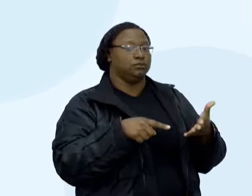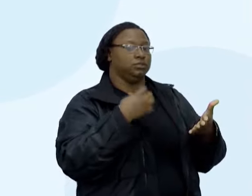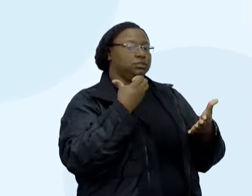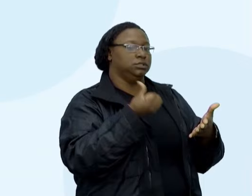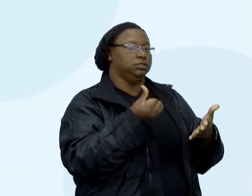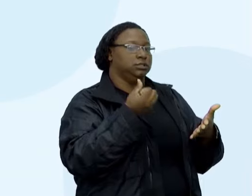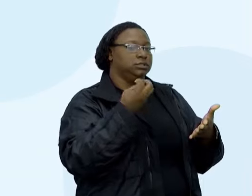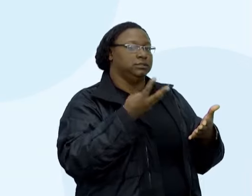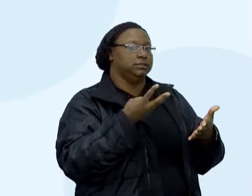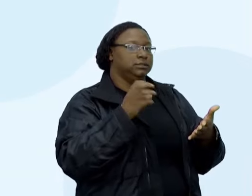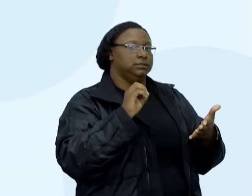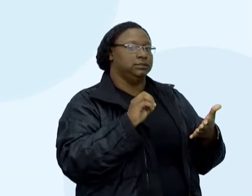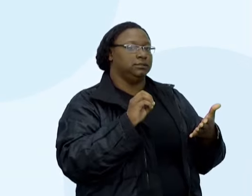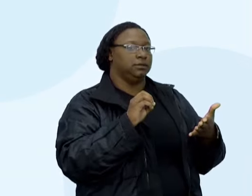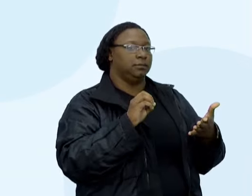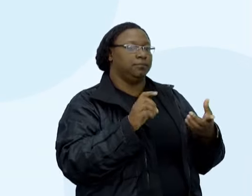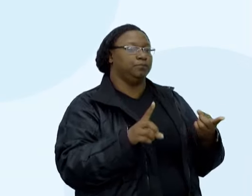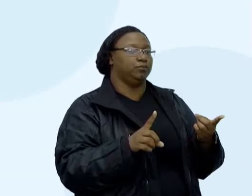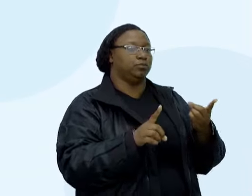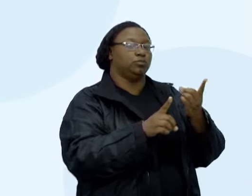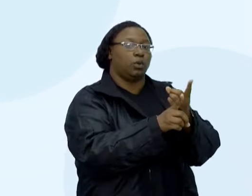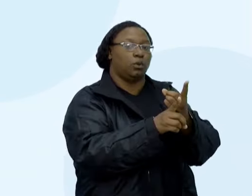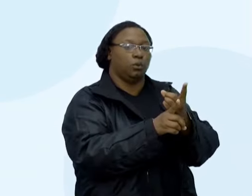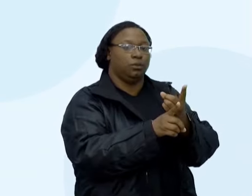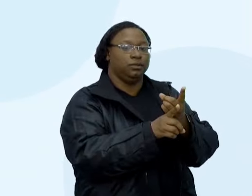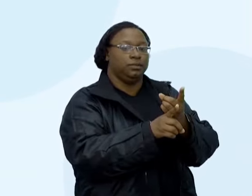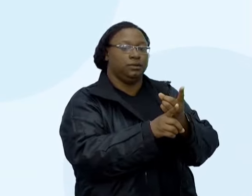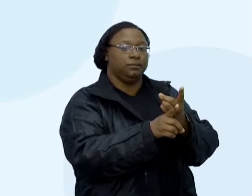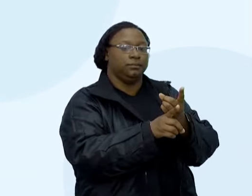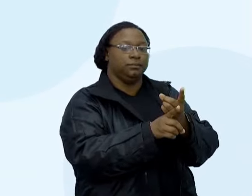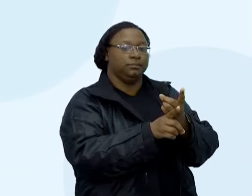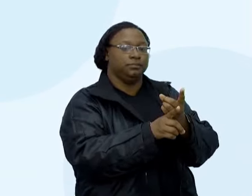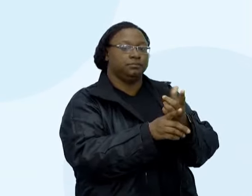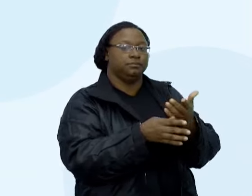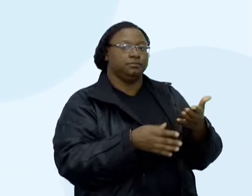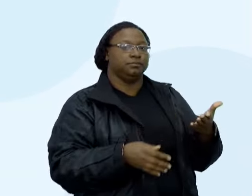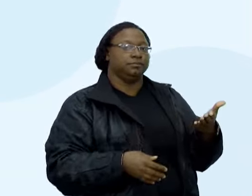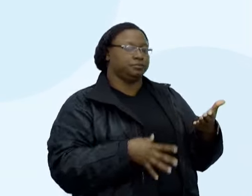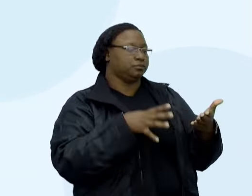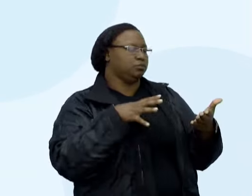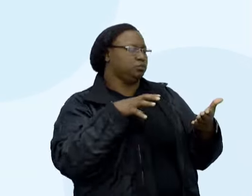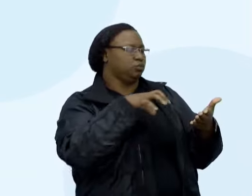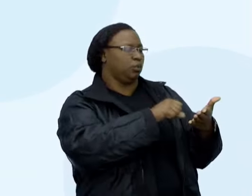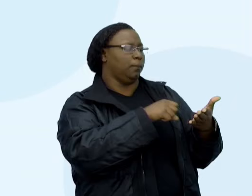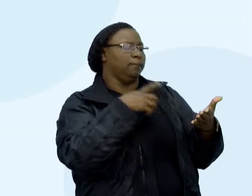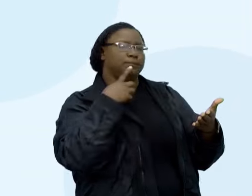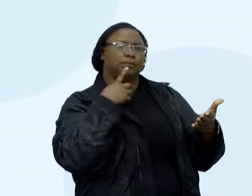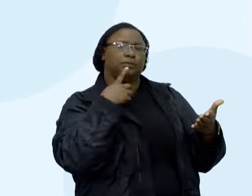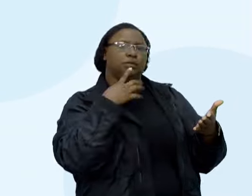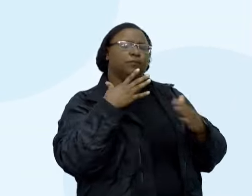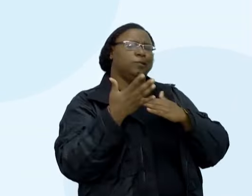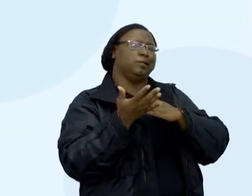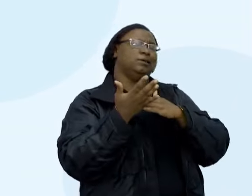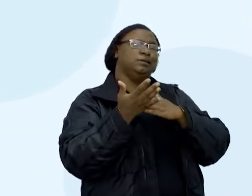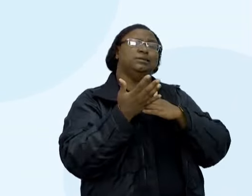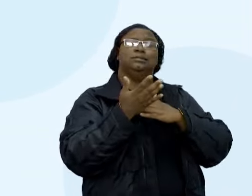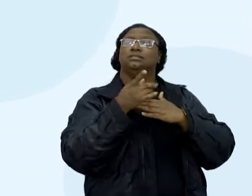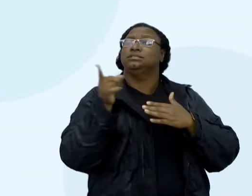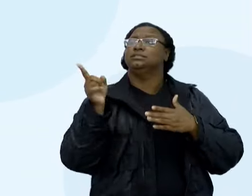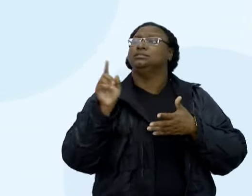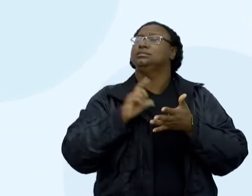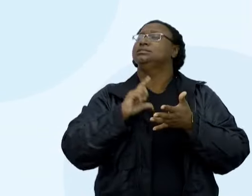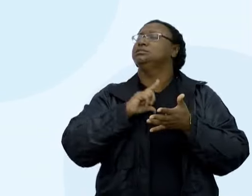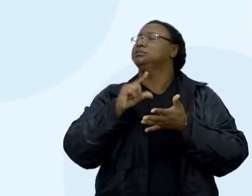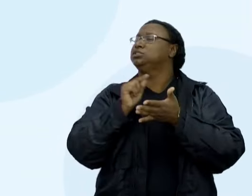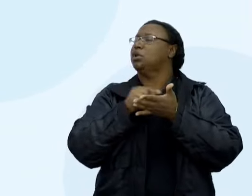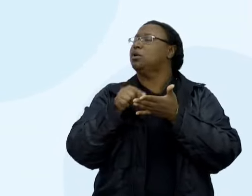encontrar, olha só, dividido por 630, né? Deixa eu ver se alguém aqui pode me ajudar, deixa eu ver. Alguém tem uma calculadora